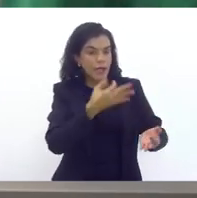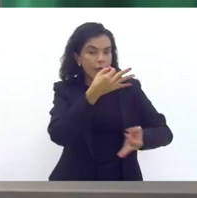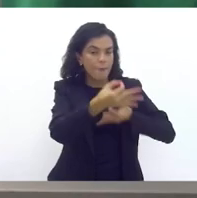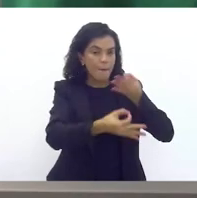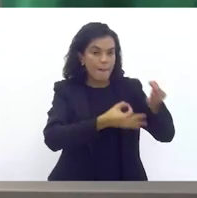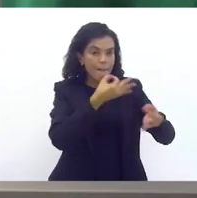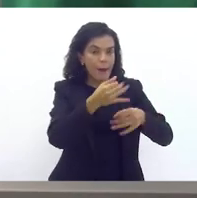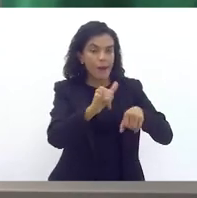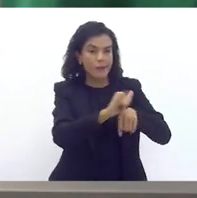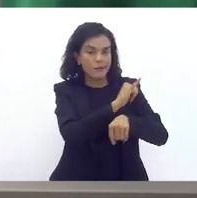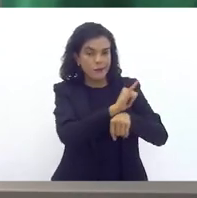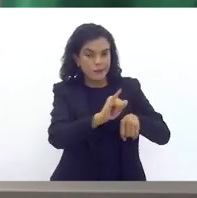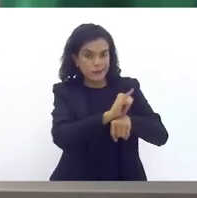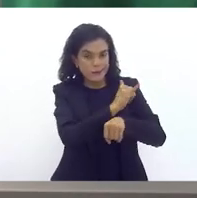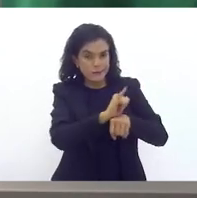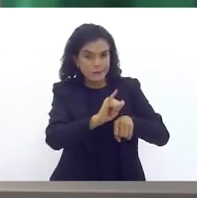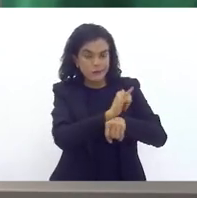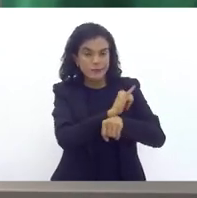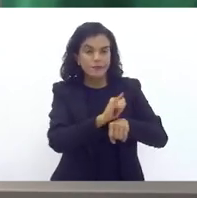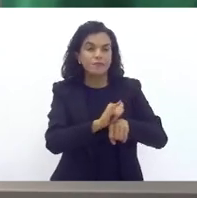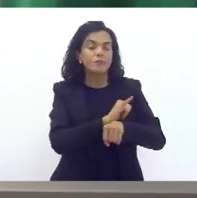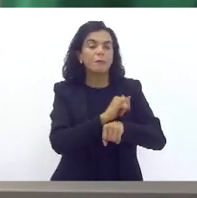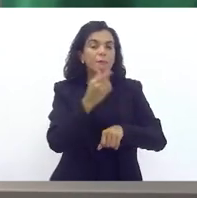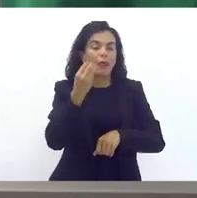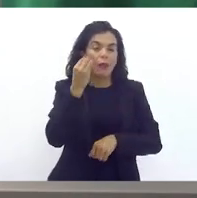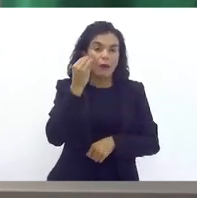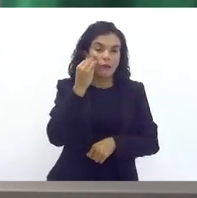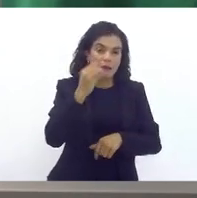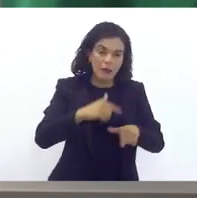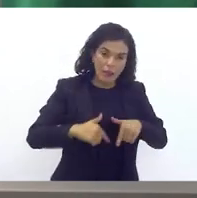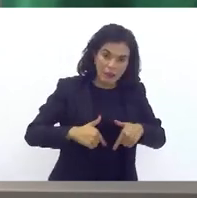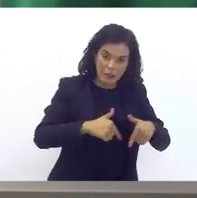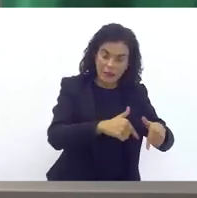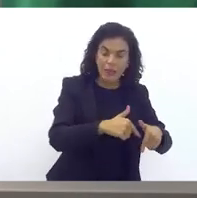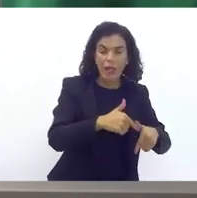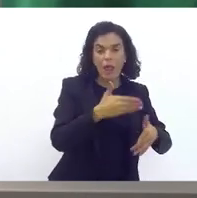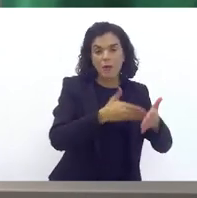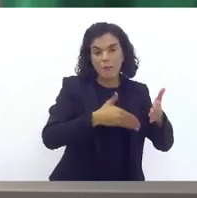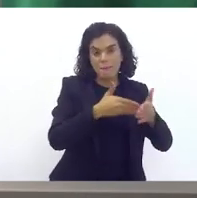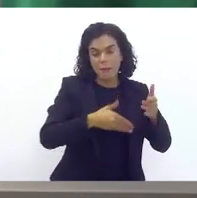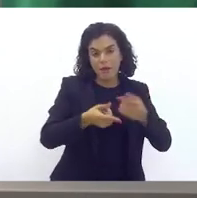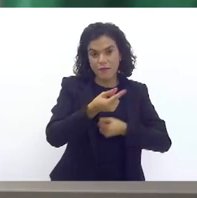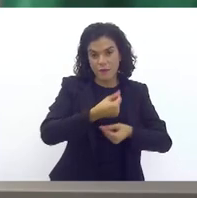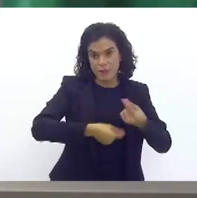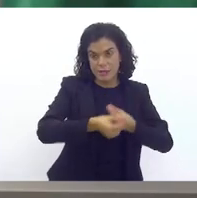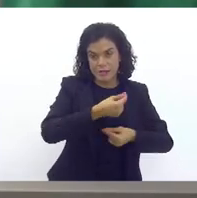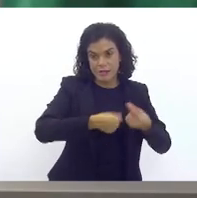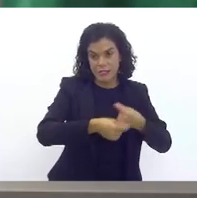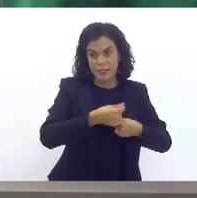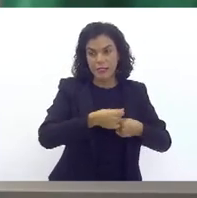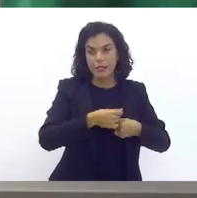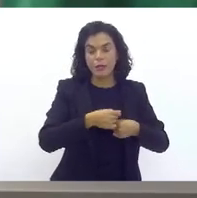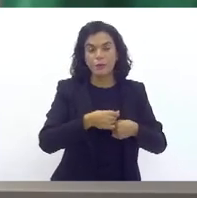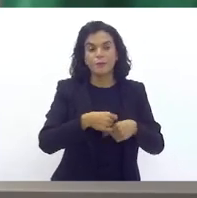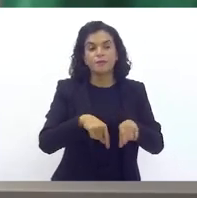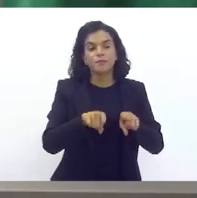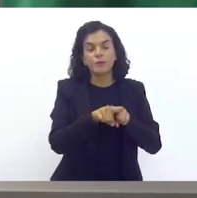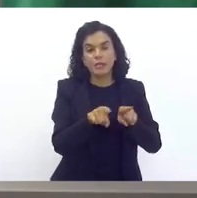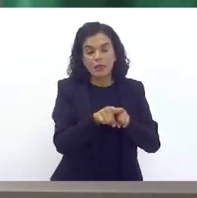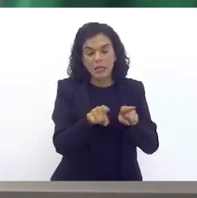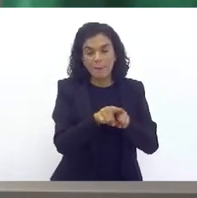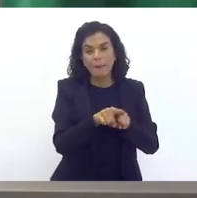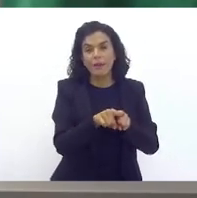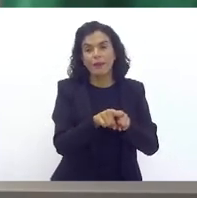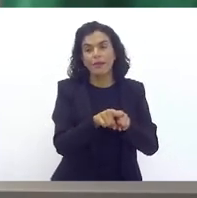alternativas para atender ao impacto financeiro, e a